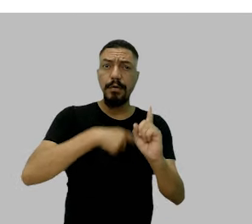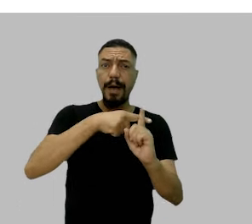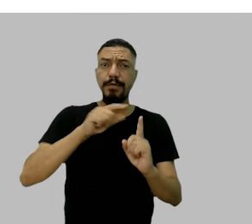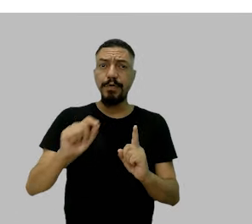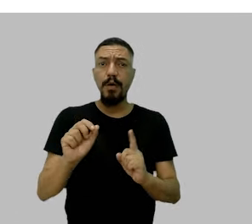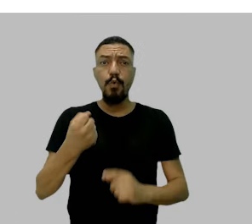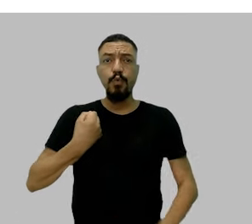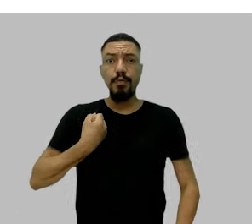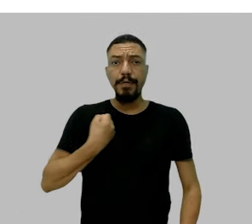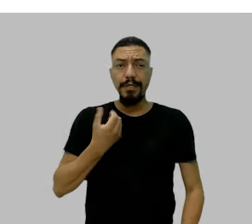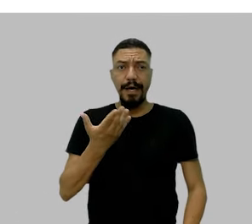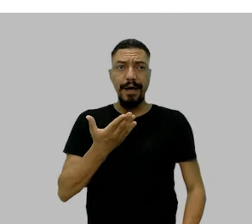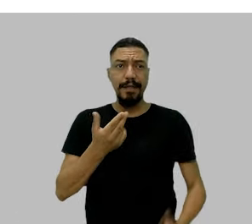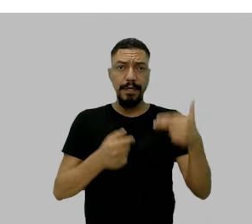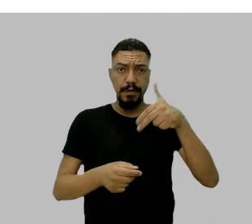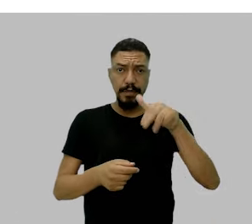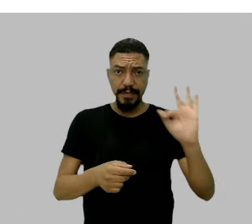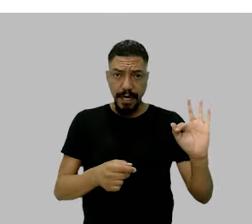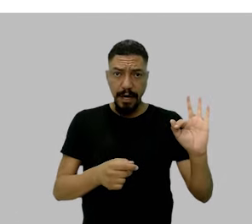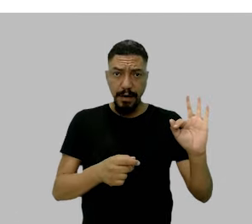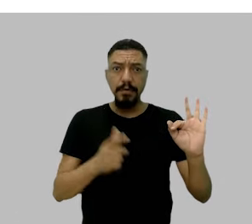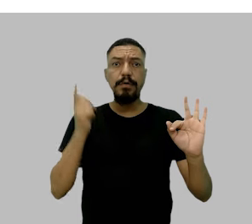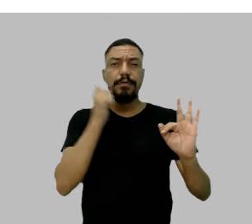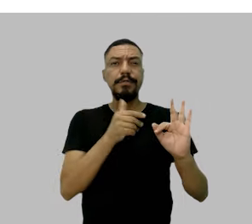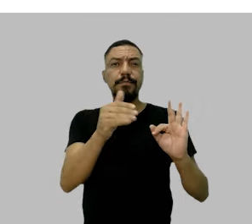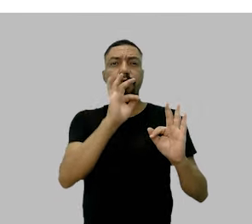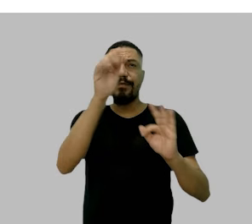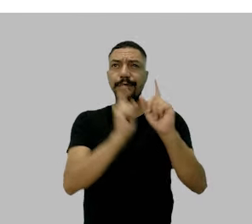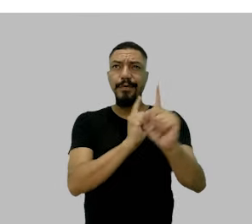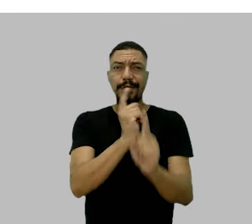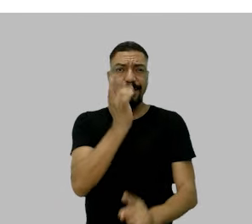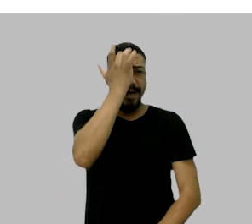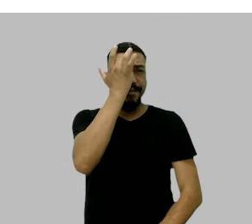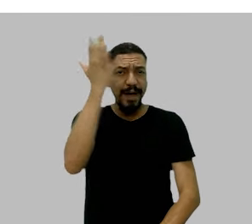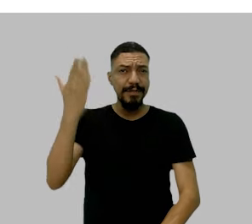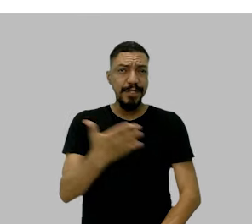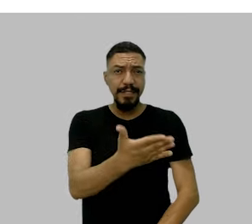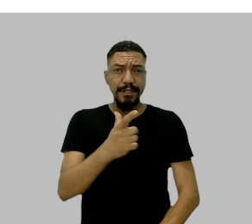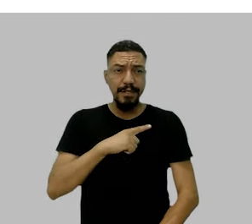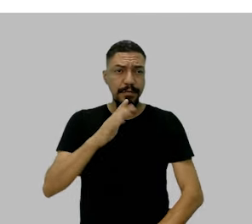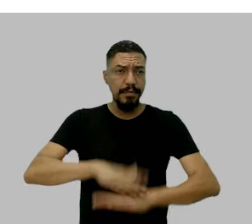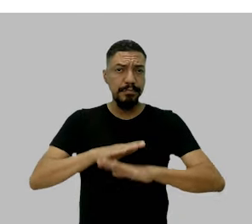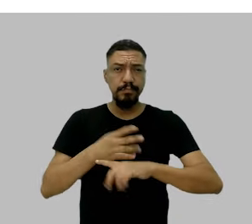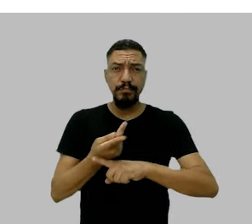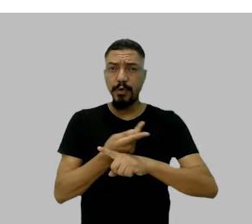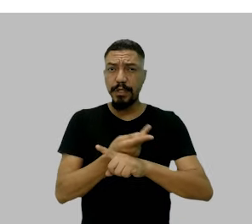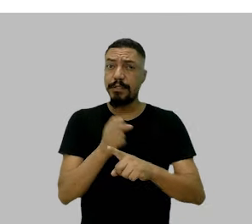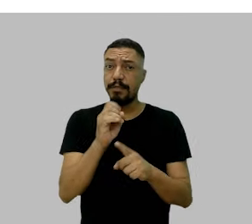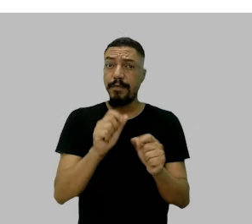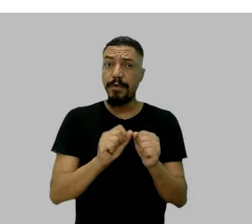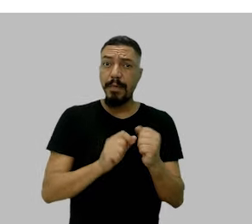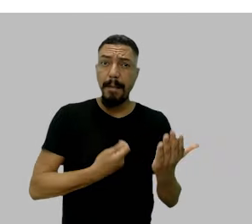número dessa nota fiscal para eu achar mais fácil quando eu estiver procurando se eu já fiz esse pagamento, se eu não